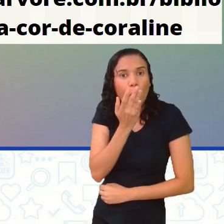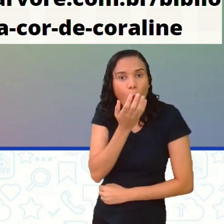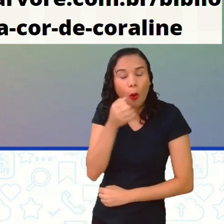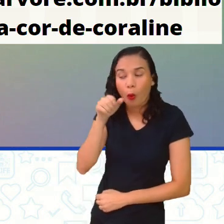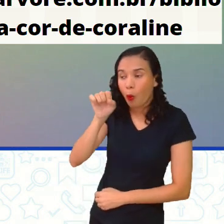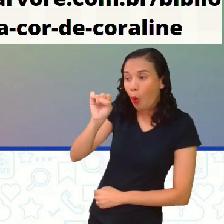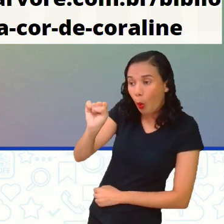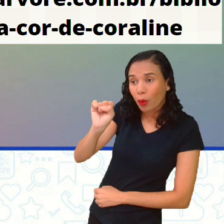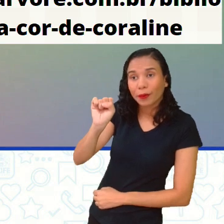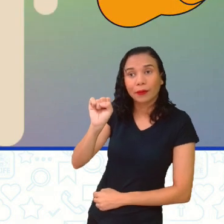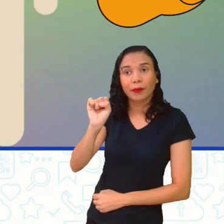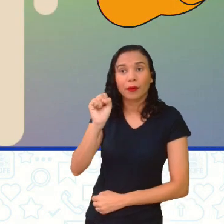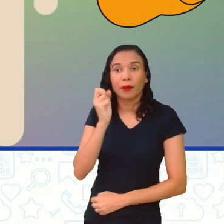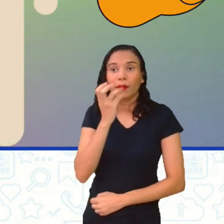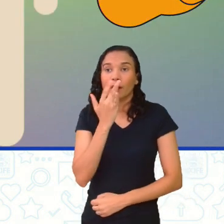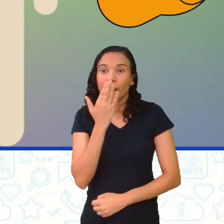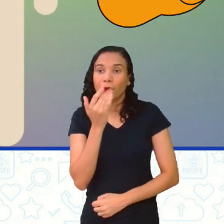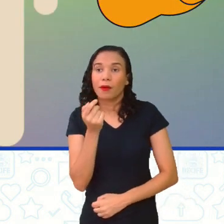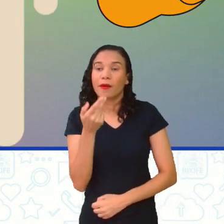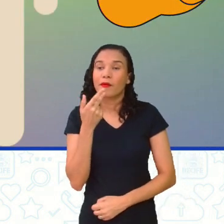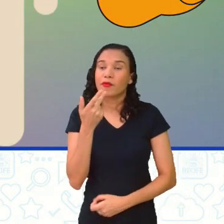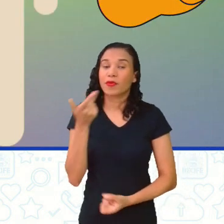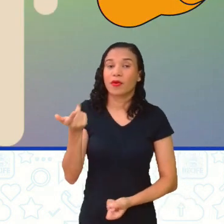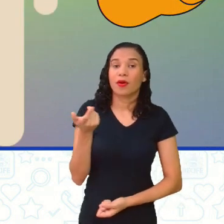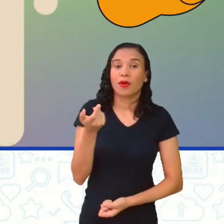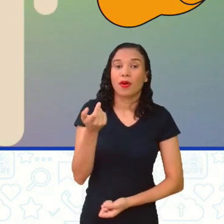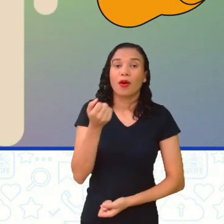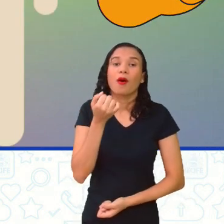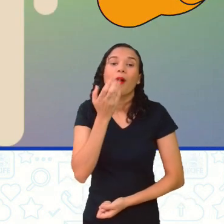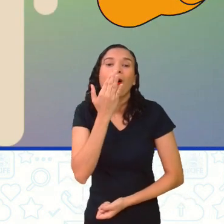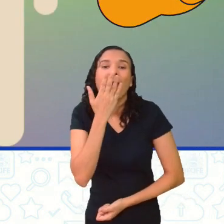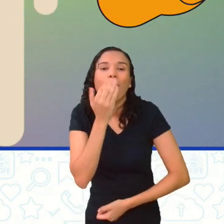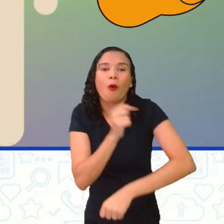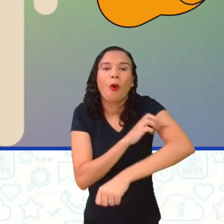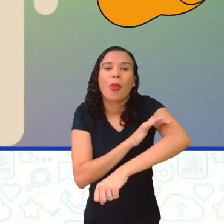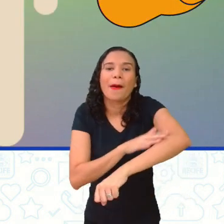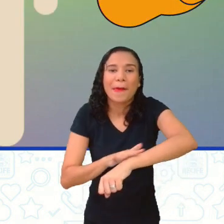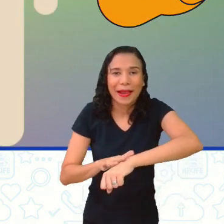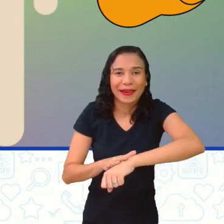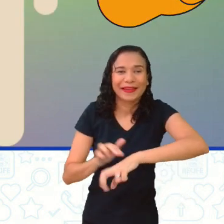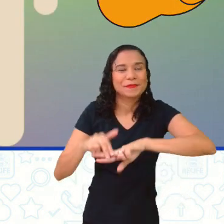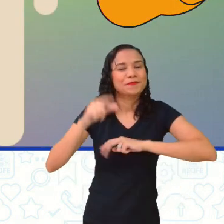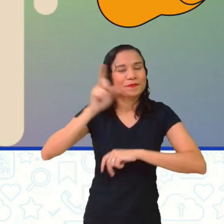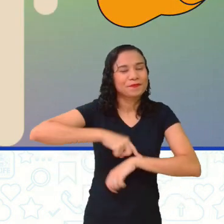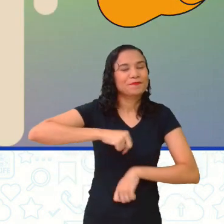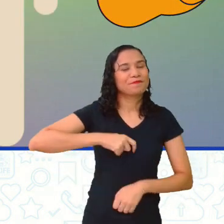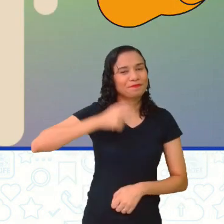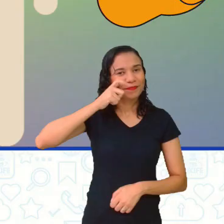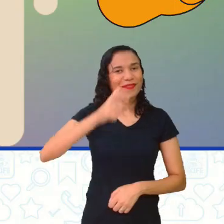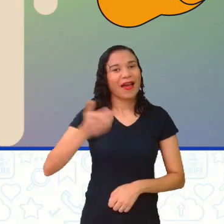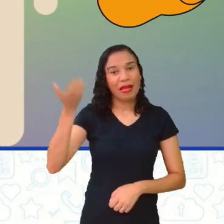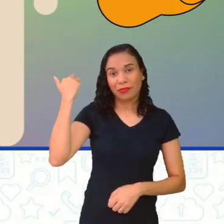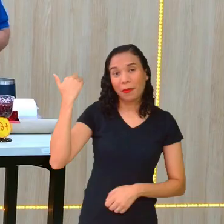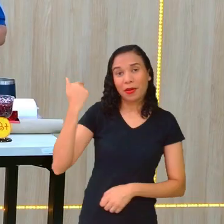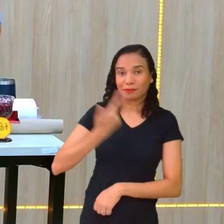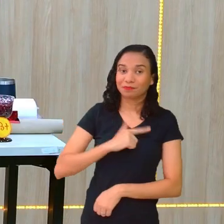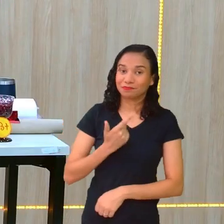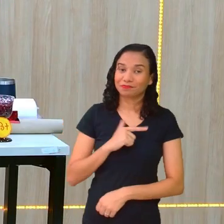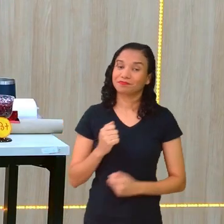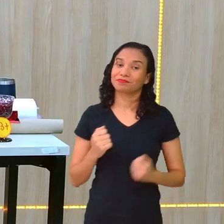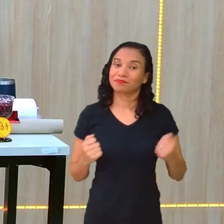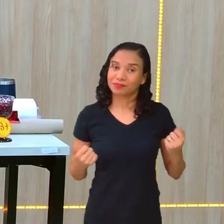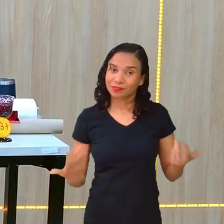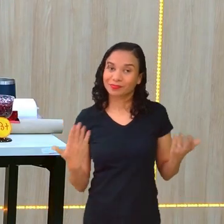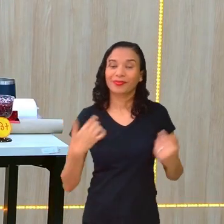cores ele chama de cor da pele. Então, bem interessante que antes não tínhamos, né?